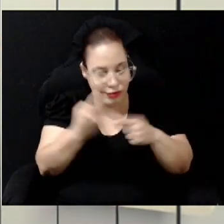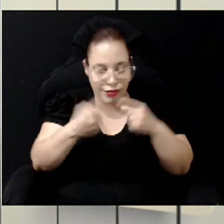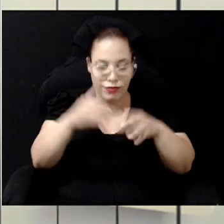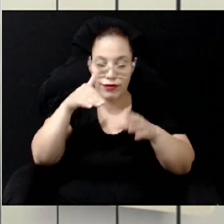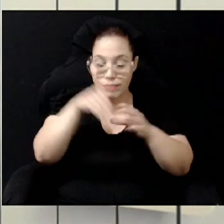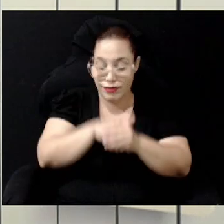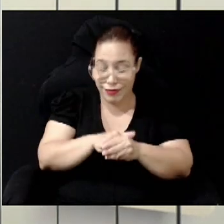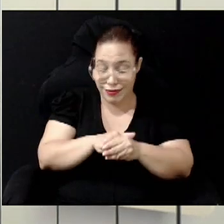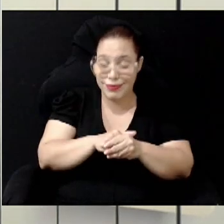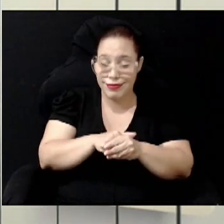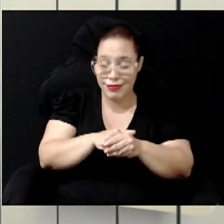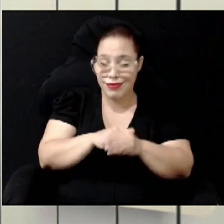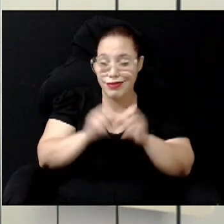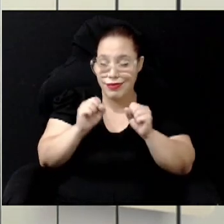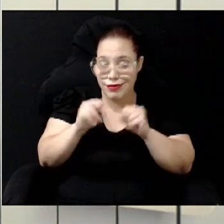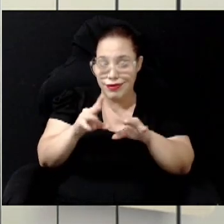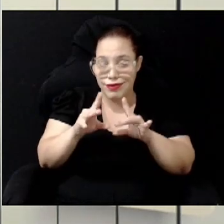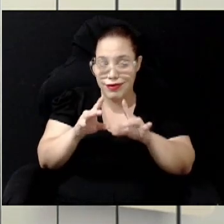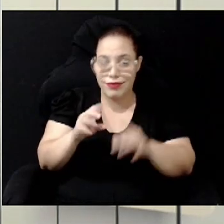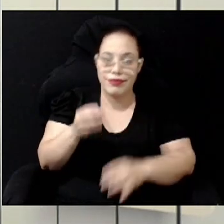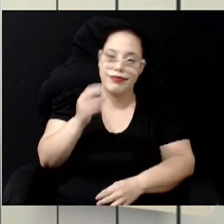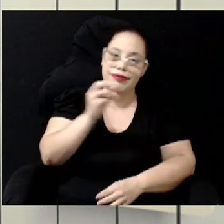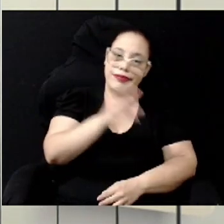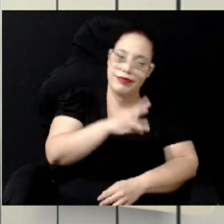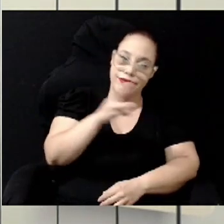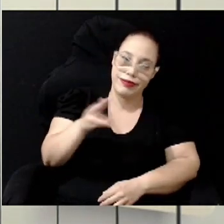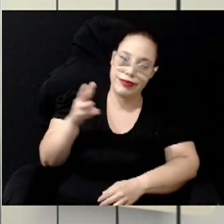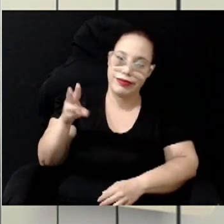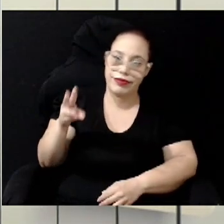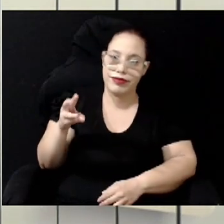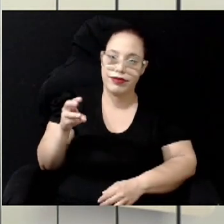votados, é só entrar no site da Câmara. Digita lá